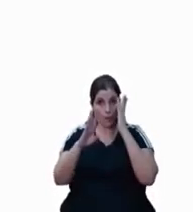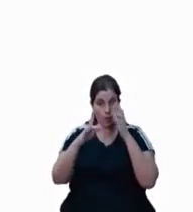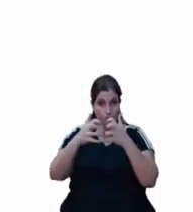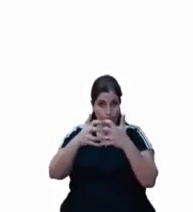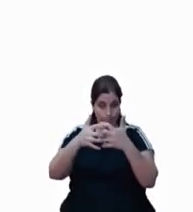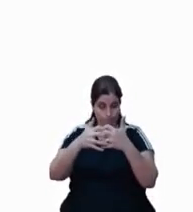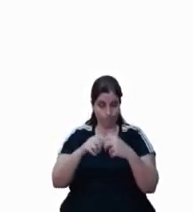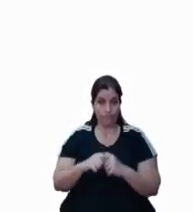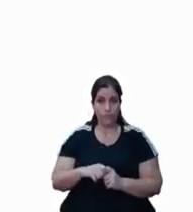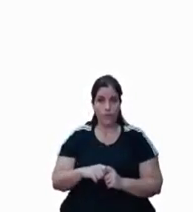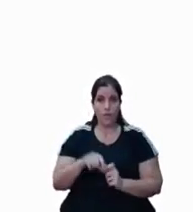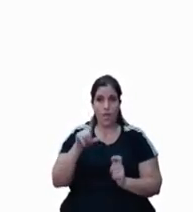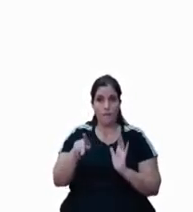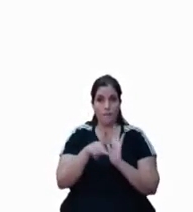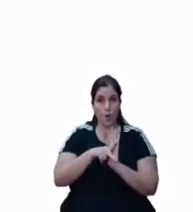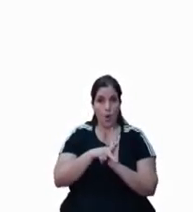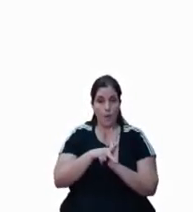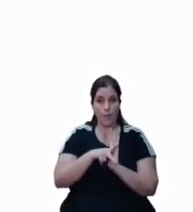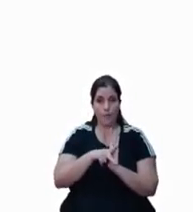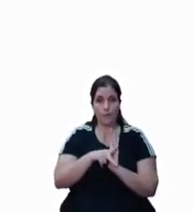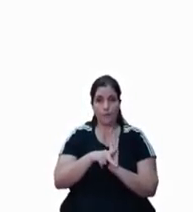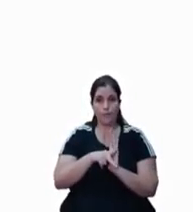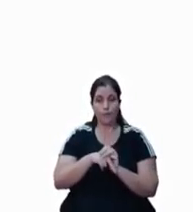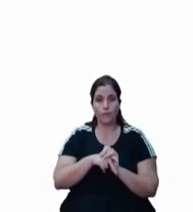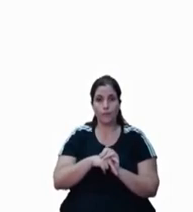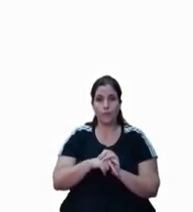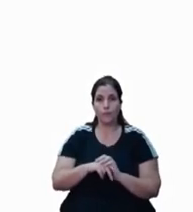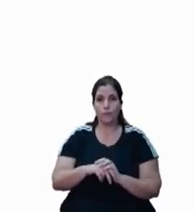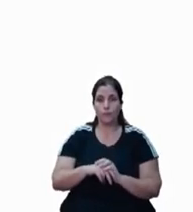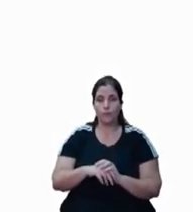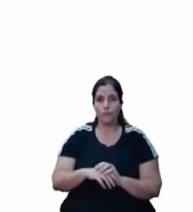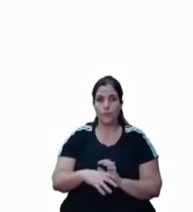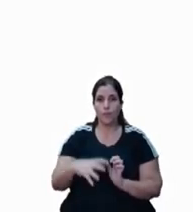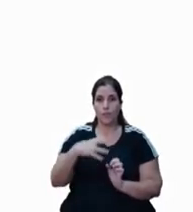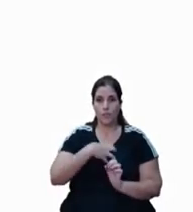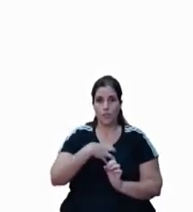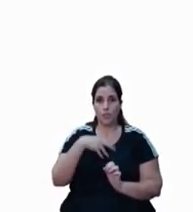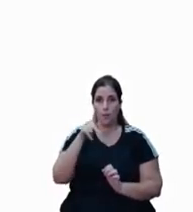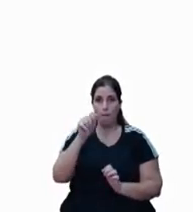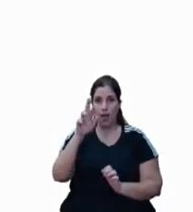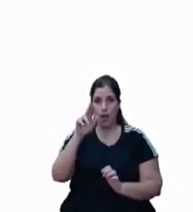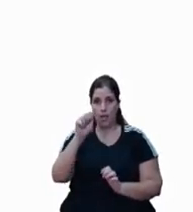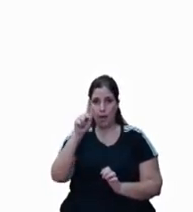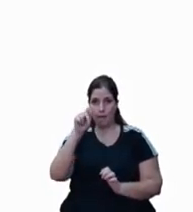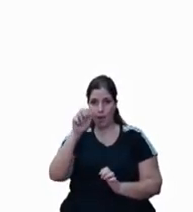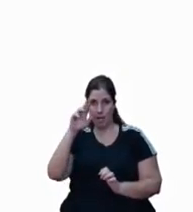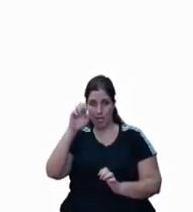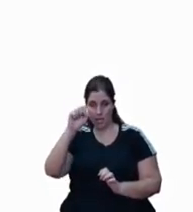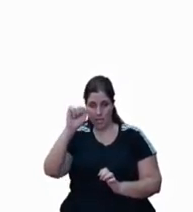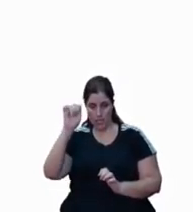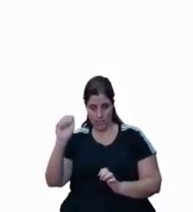consistentes com a síndrome da paraparesia espástica hereditária.